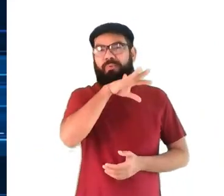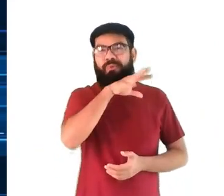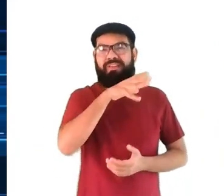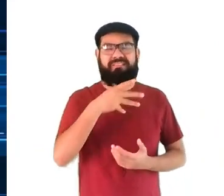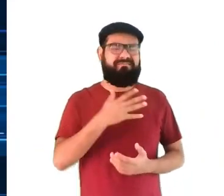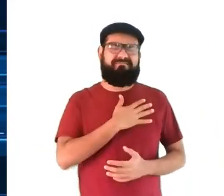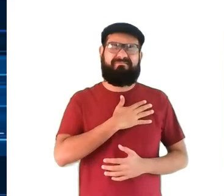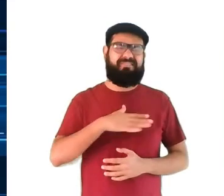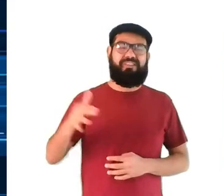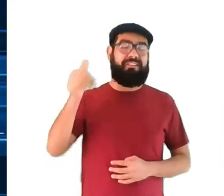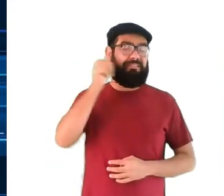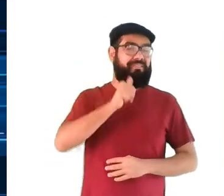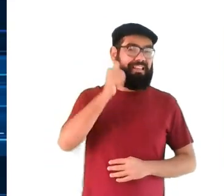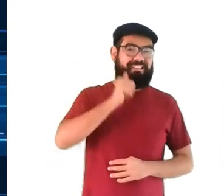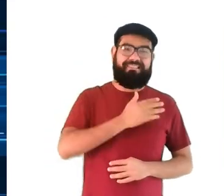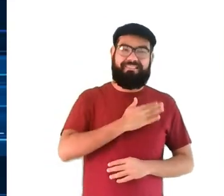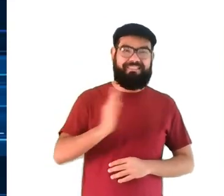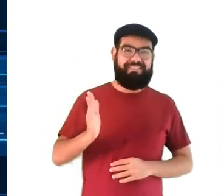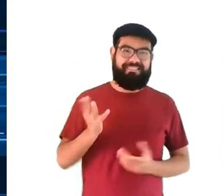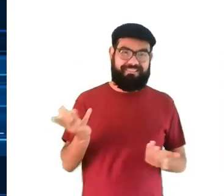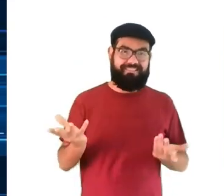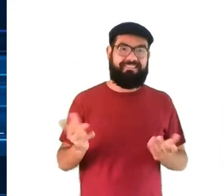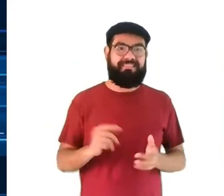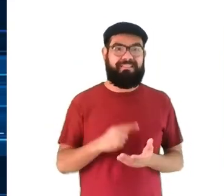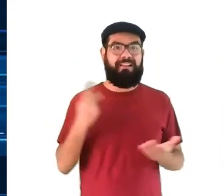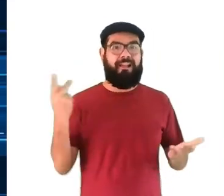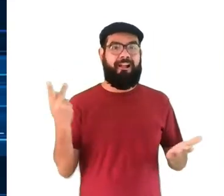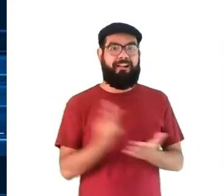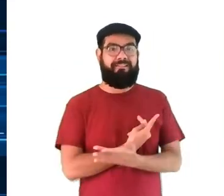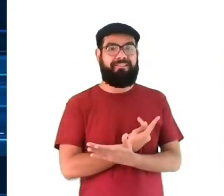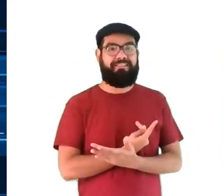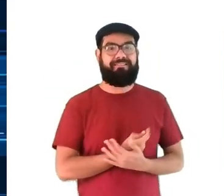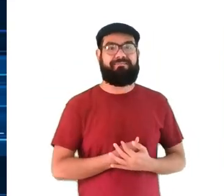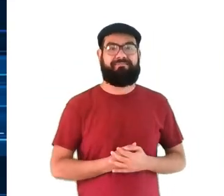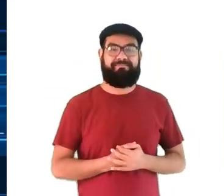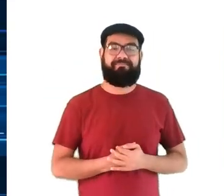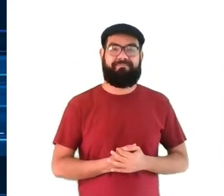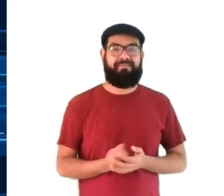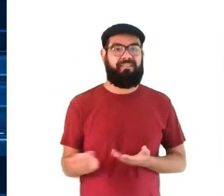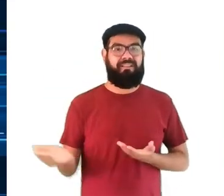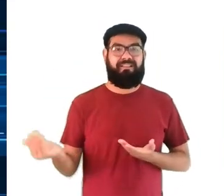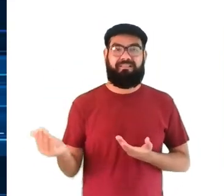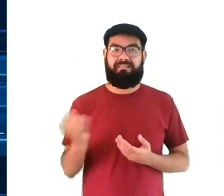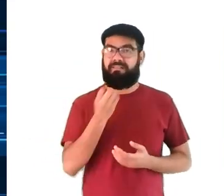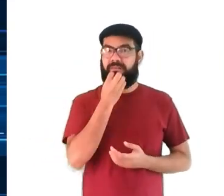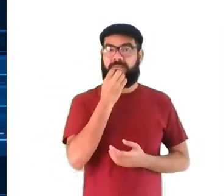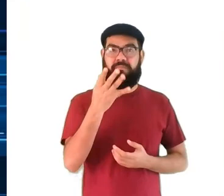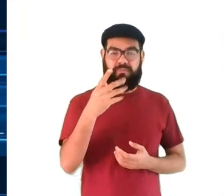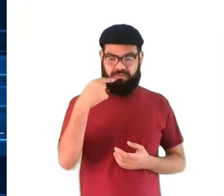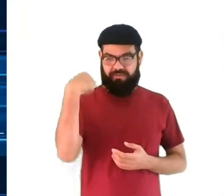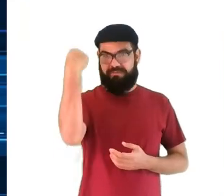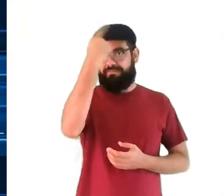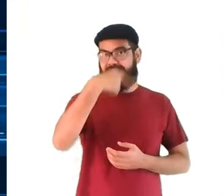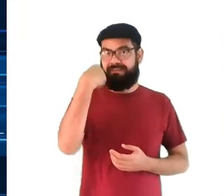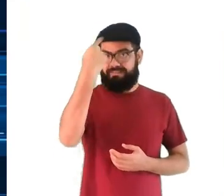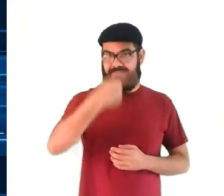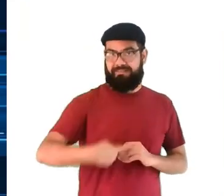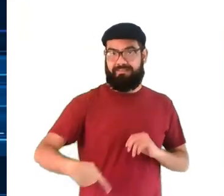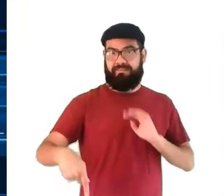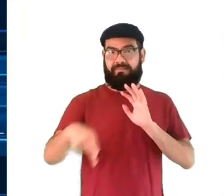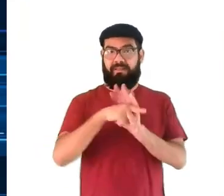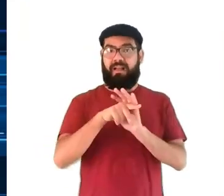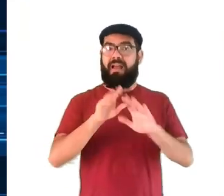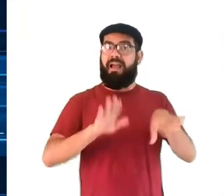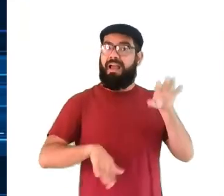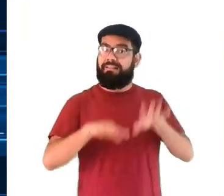moça, né, fazem com que o adolescente não tenha uma boa imagem dele mesmo. E às vezes, por conta